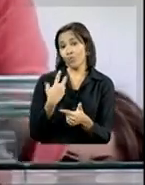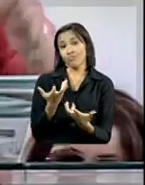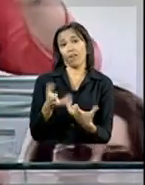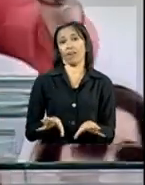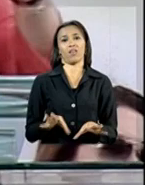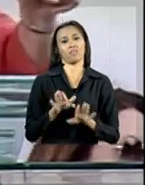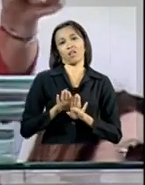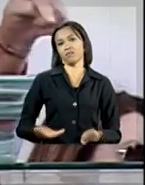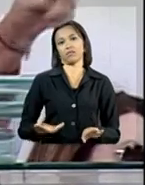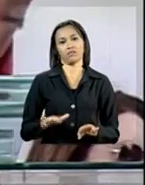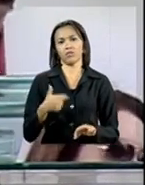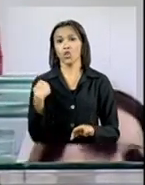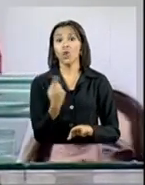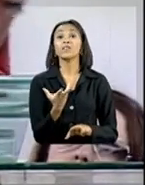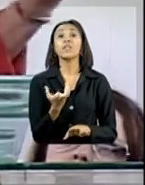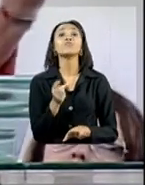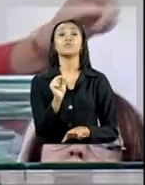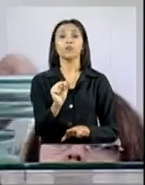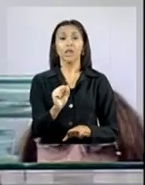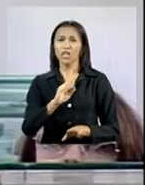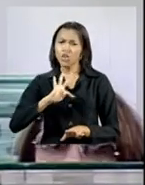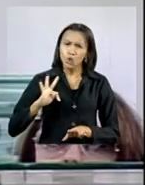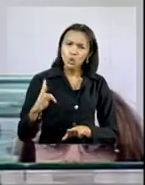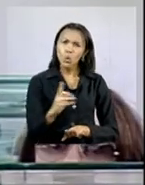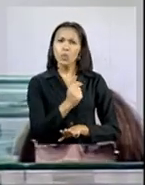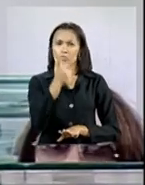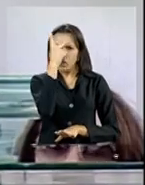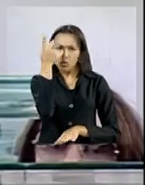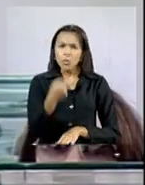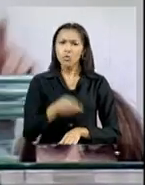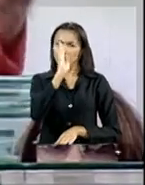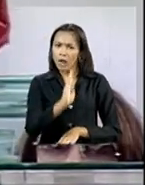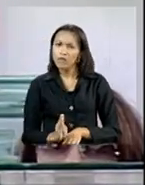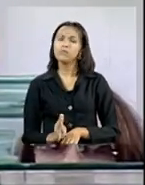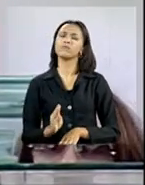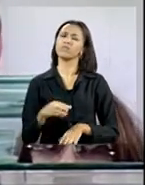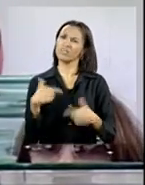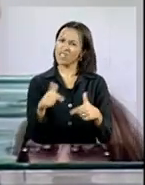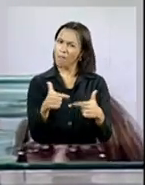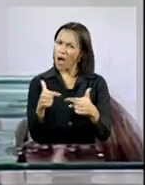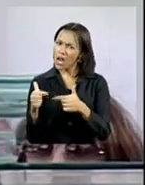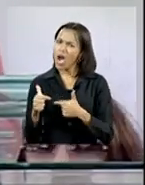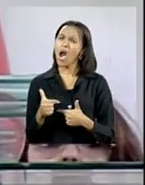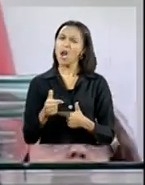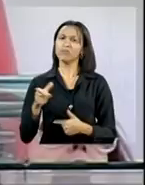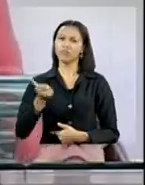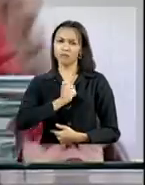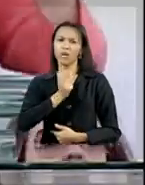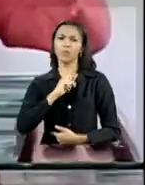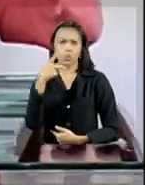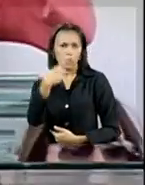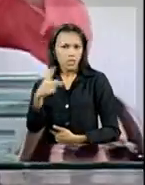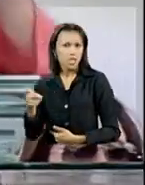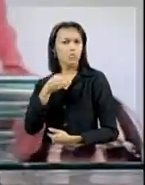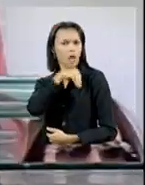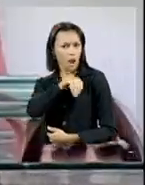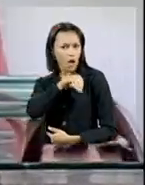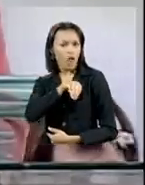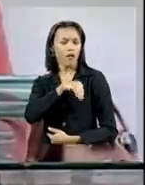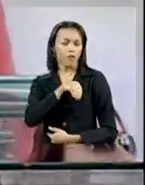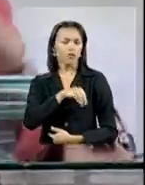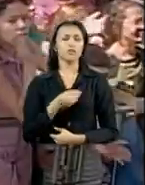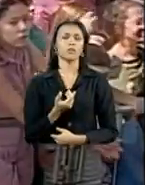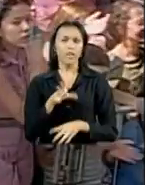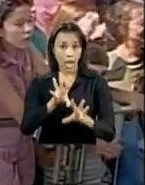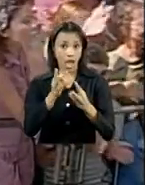isso nós queremos todos os brasileiros empregados ganhando seu salário e